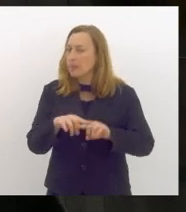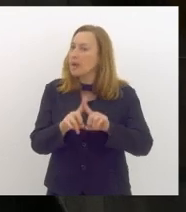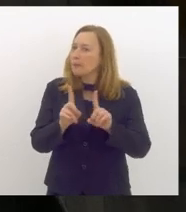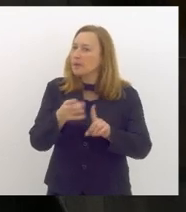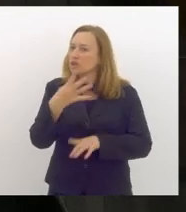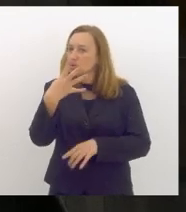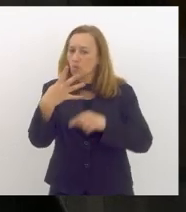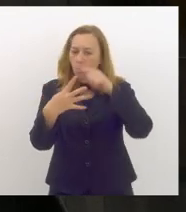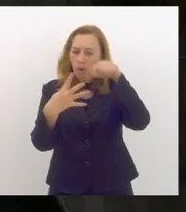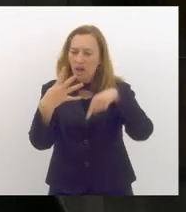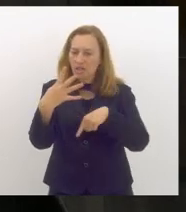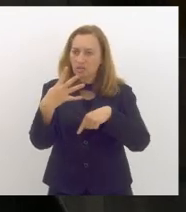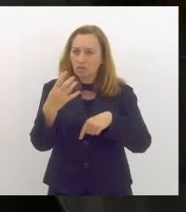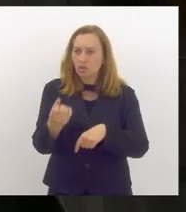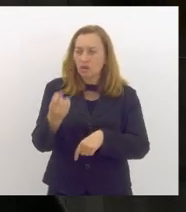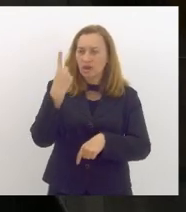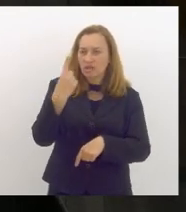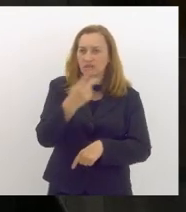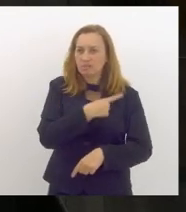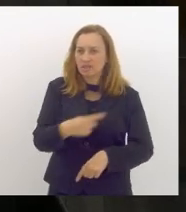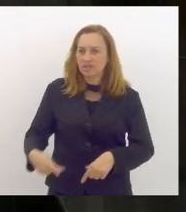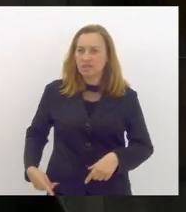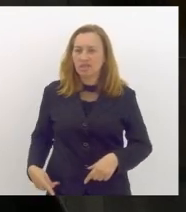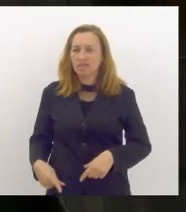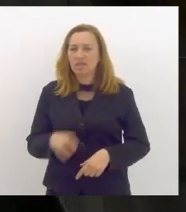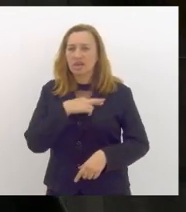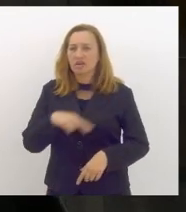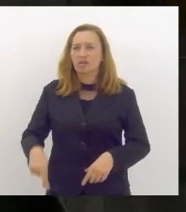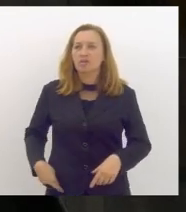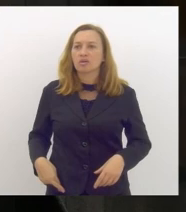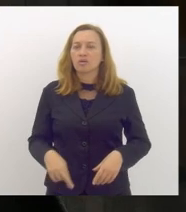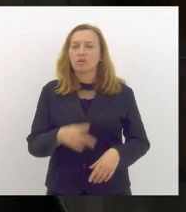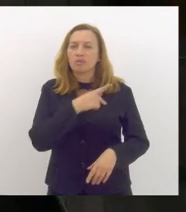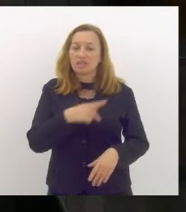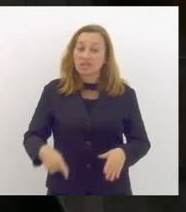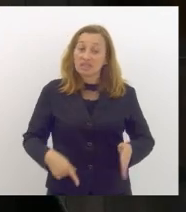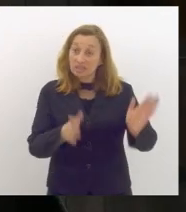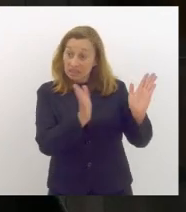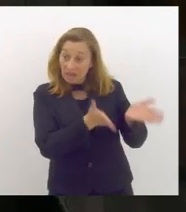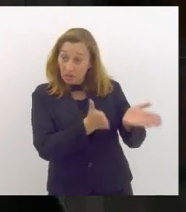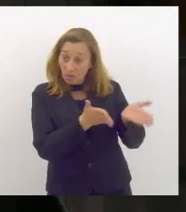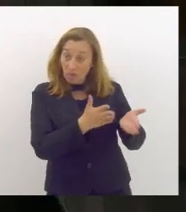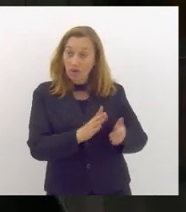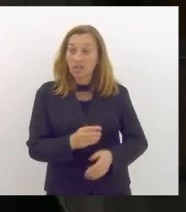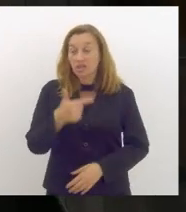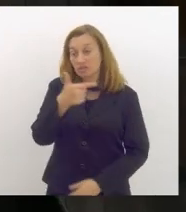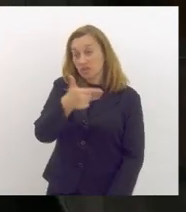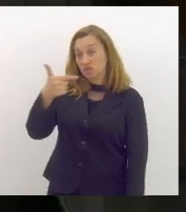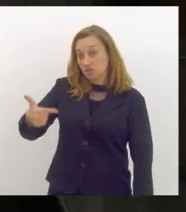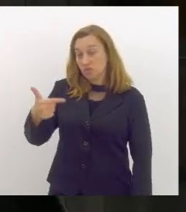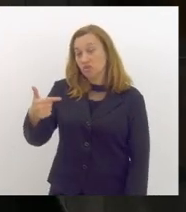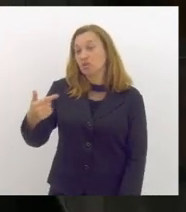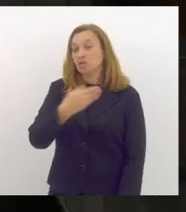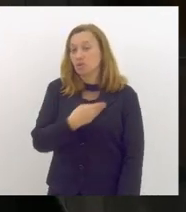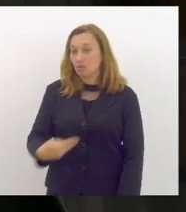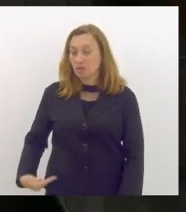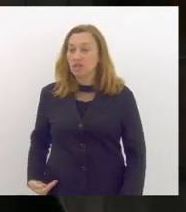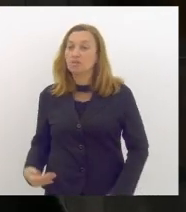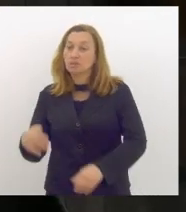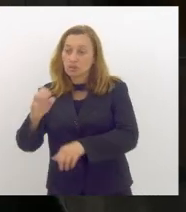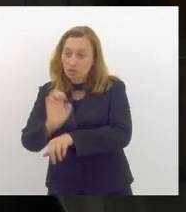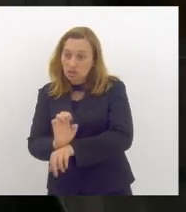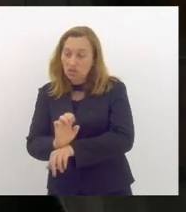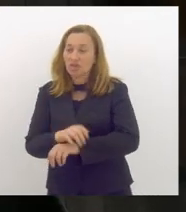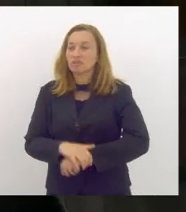quatro ex-presidentes da República o atual presidente a 22 governadores de